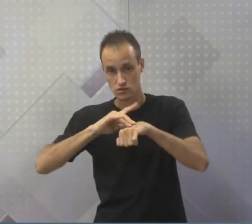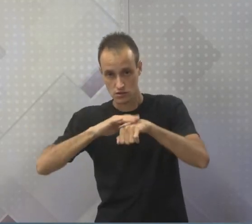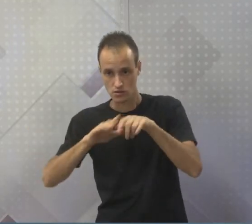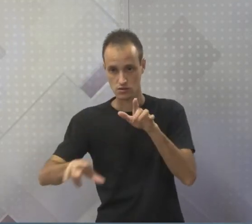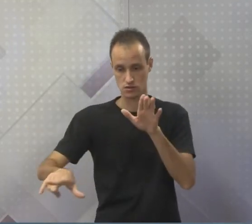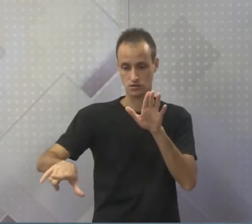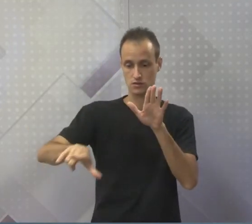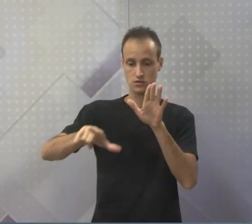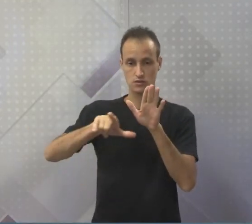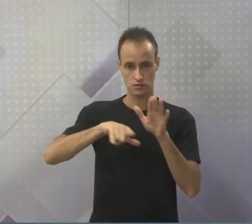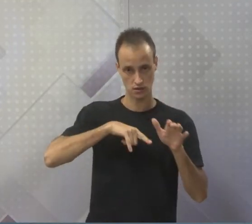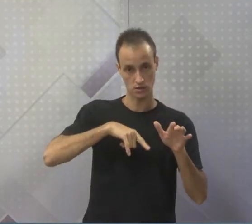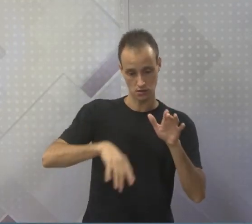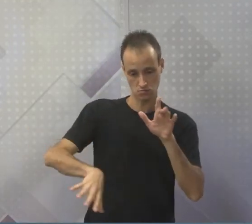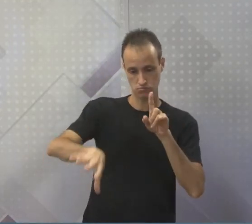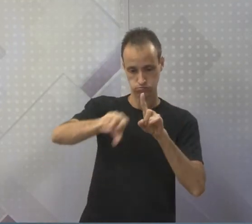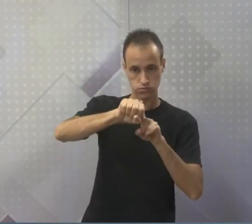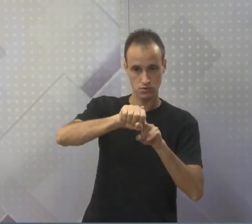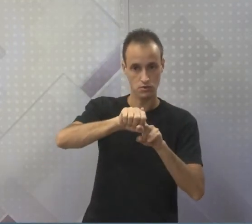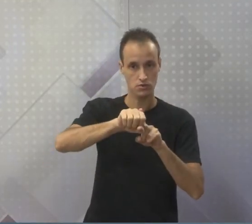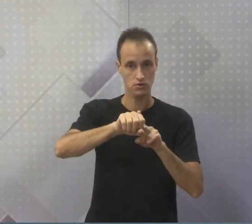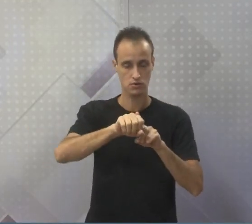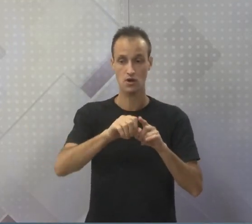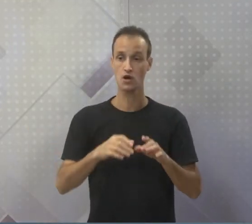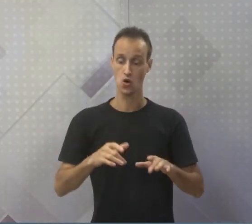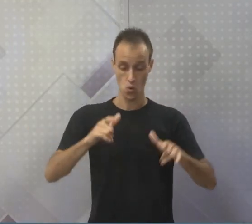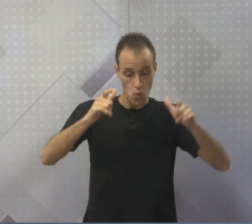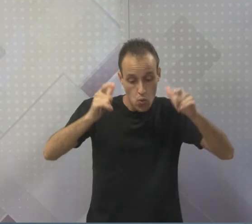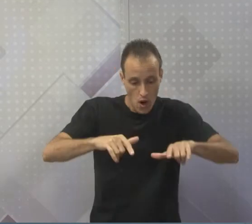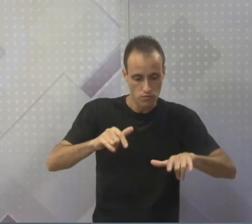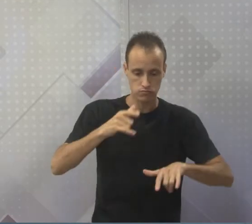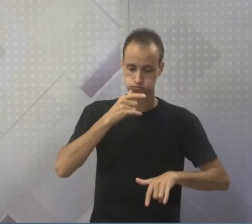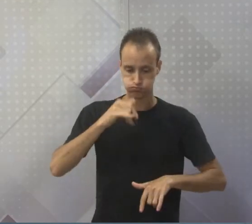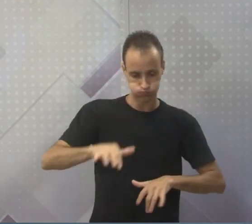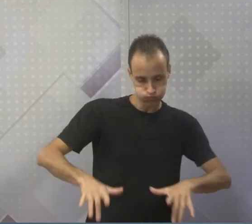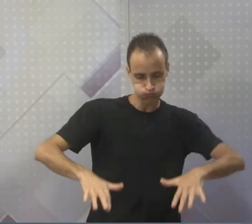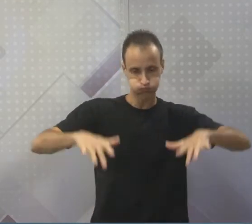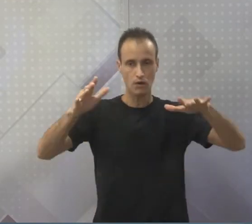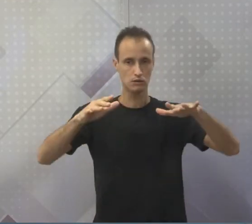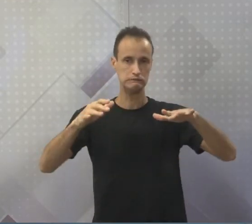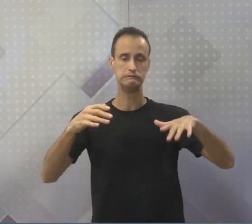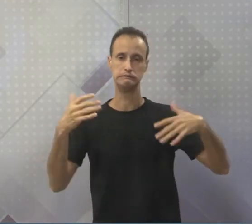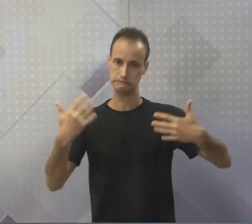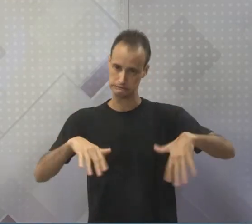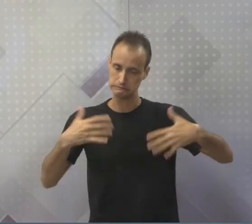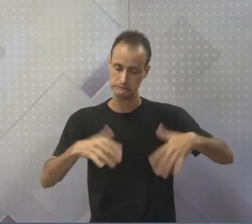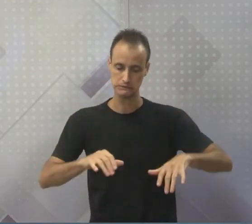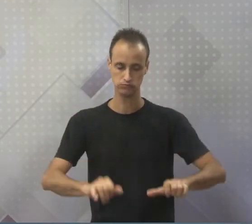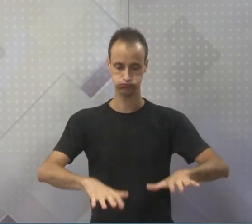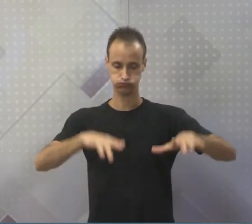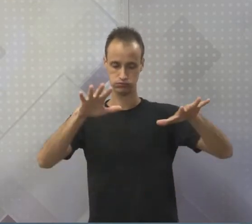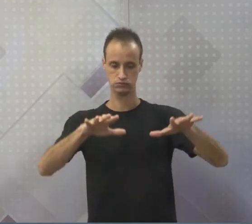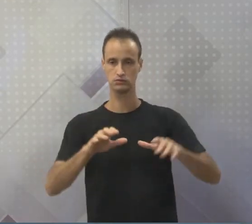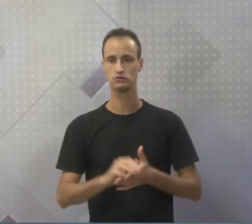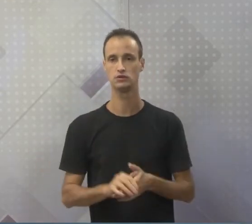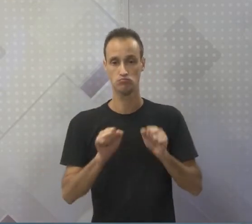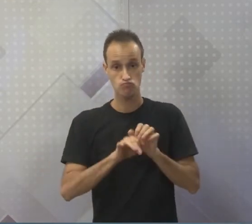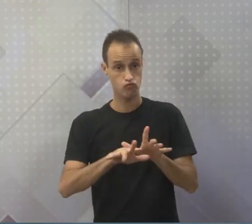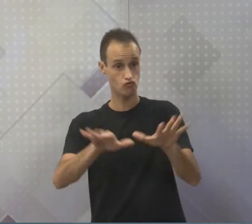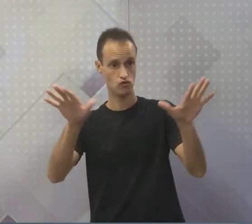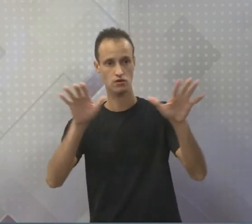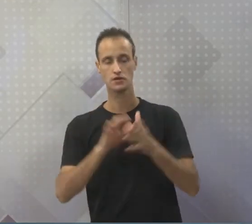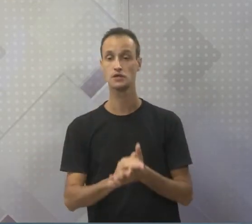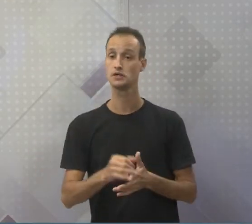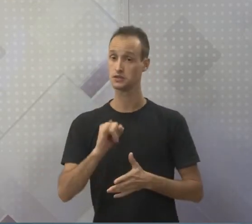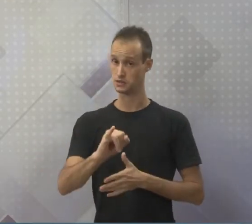É claro que um ambiente alagado é essencial para essa doença afetar as pessoas, né? E se alguém